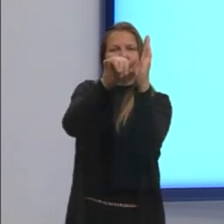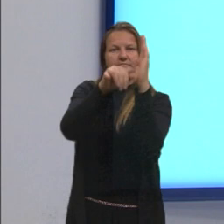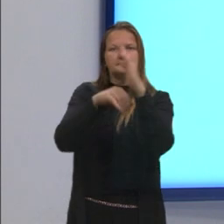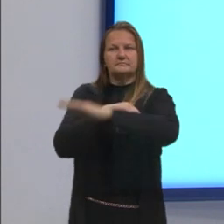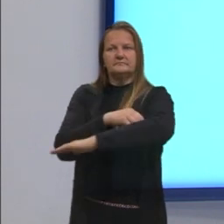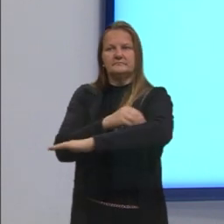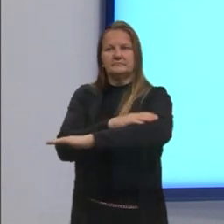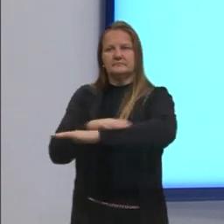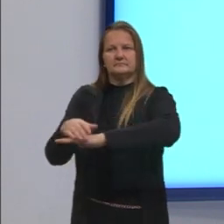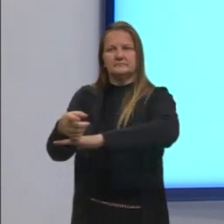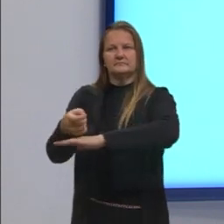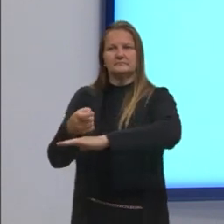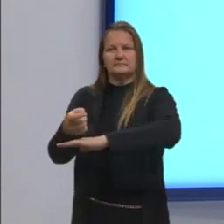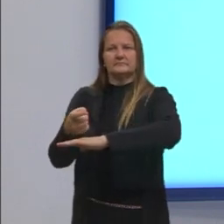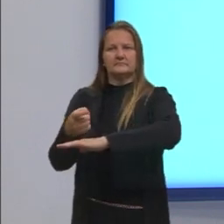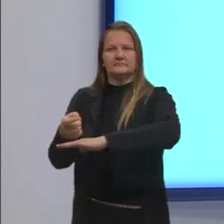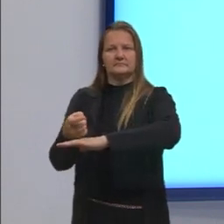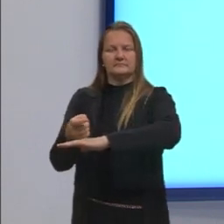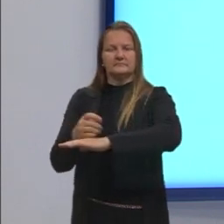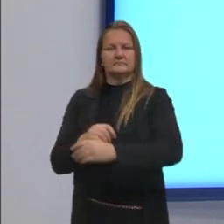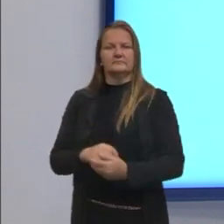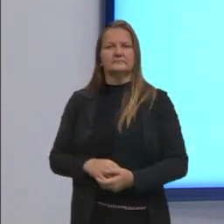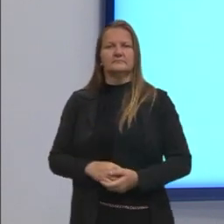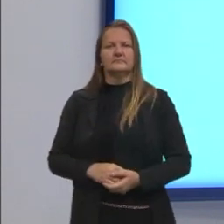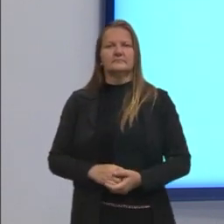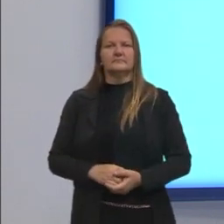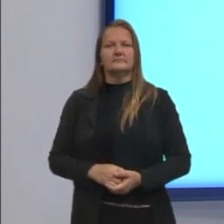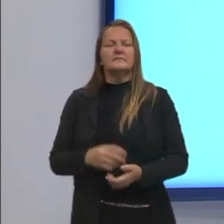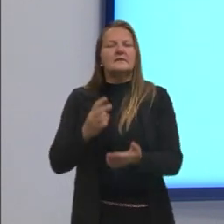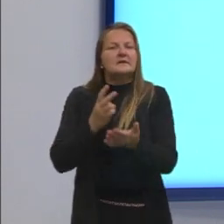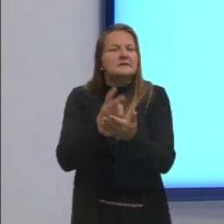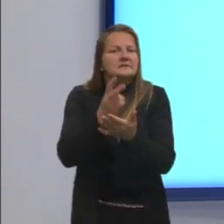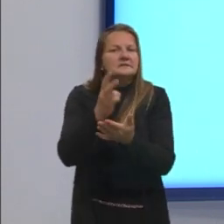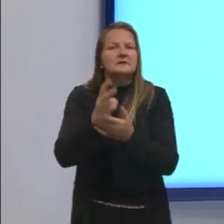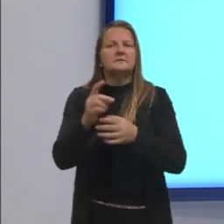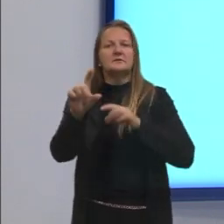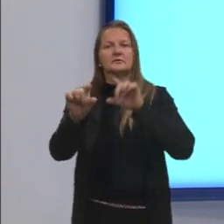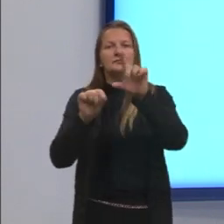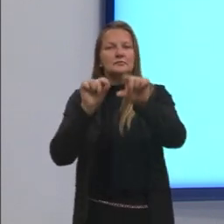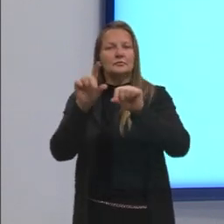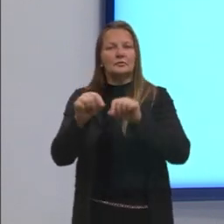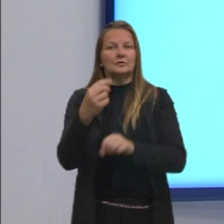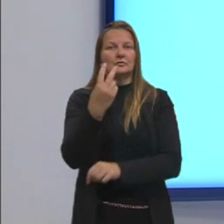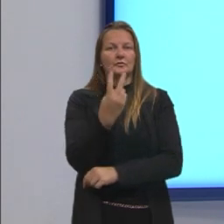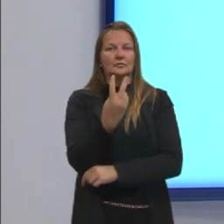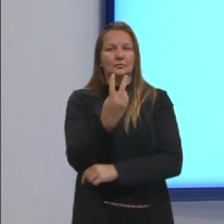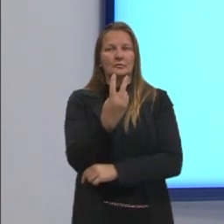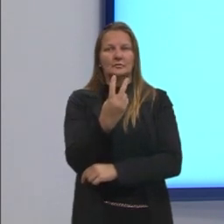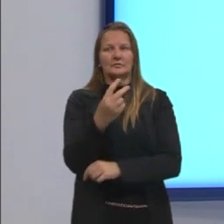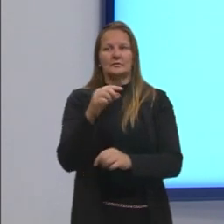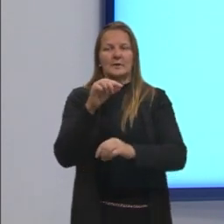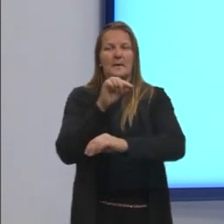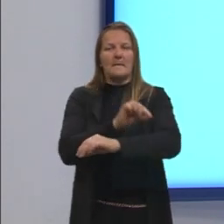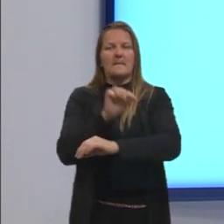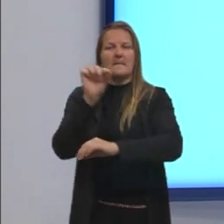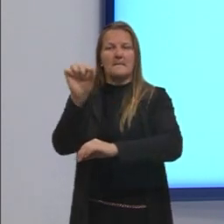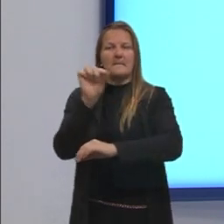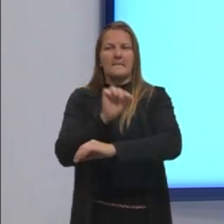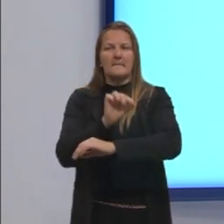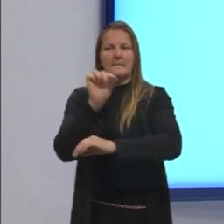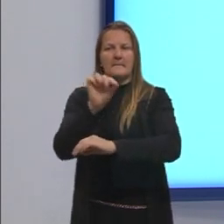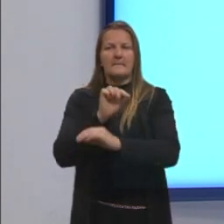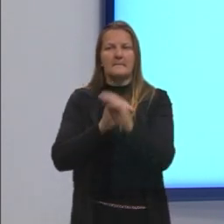o x o eixo horizontal sempre nós vamos escolher né dois pegar esses dois pontos e escolher